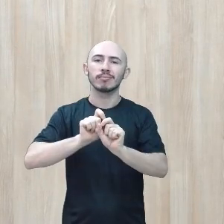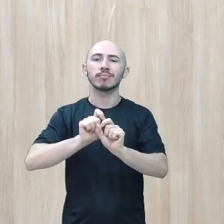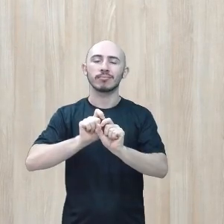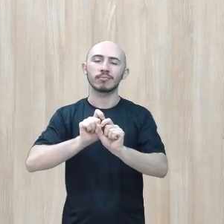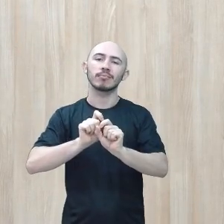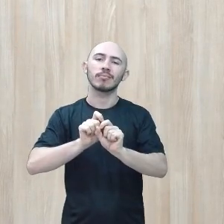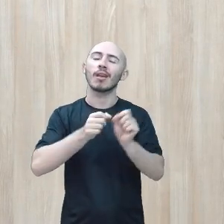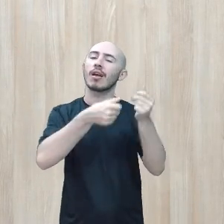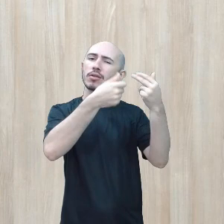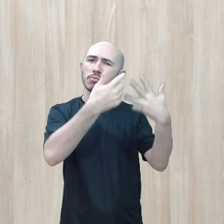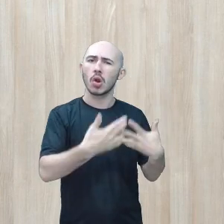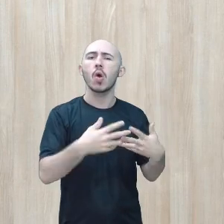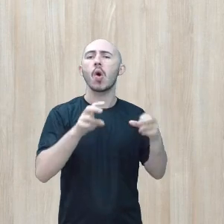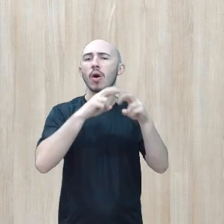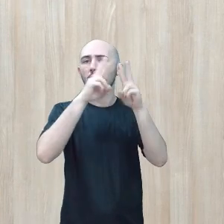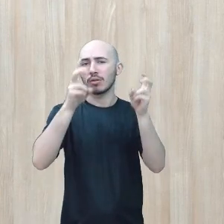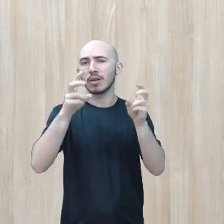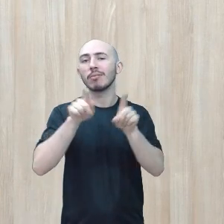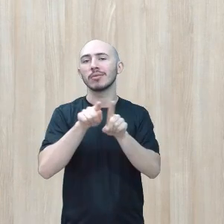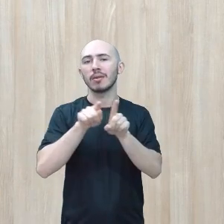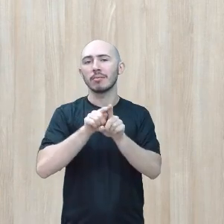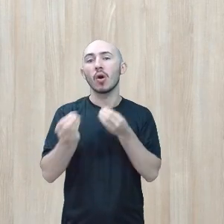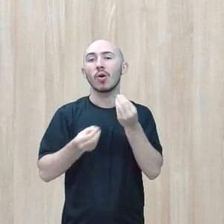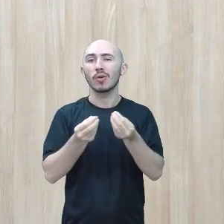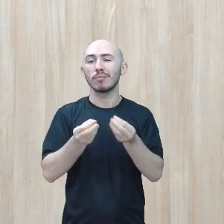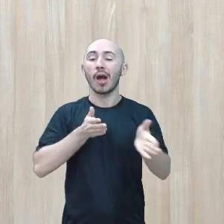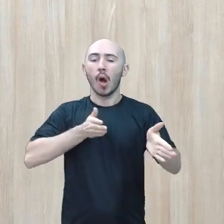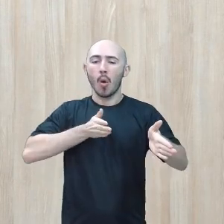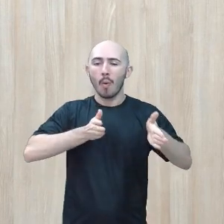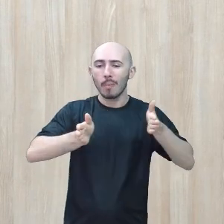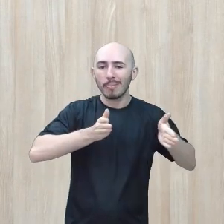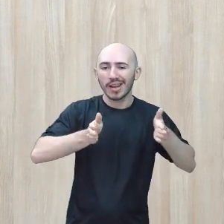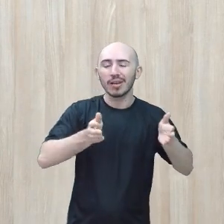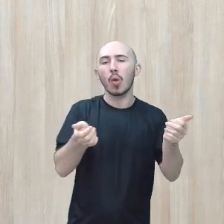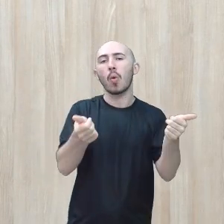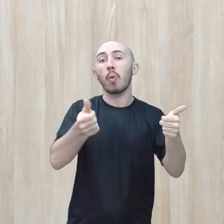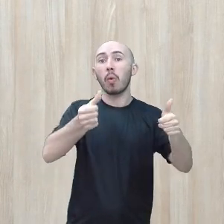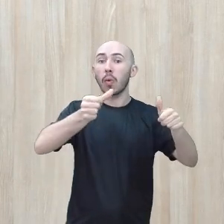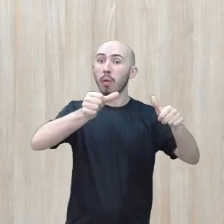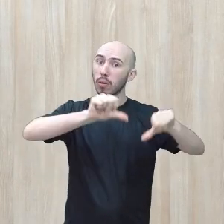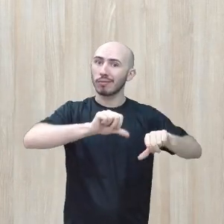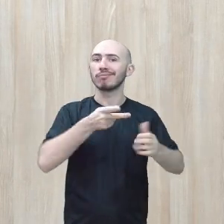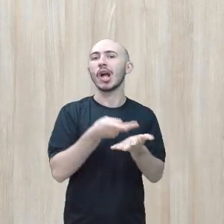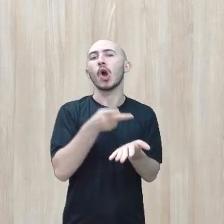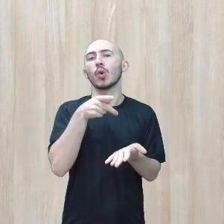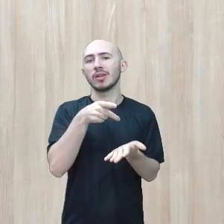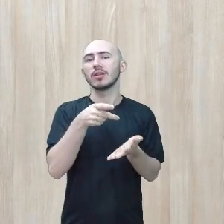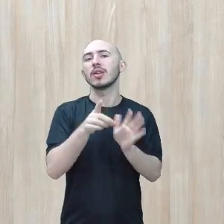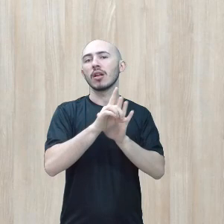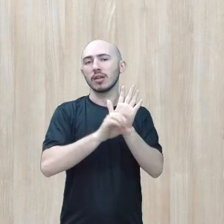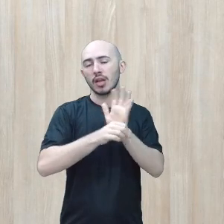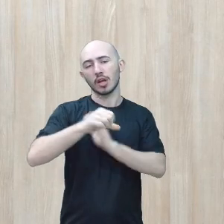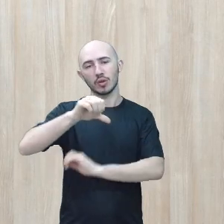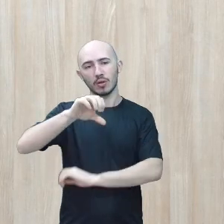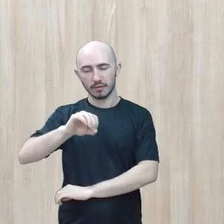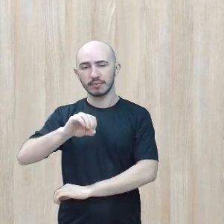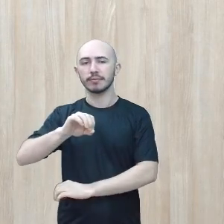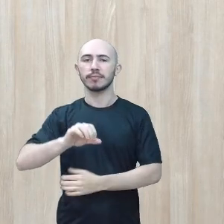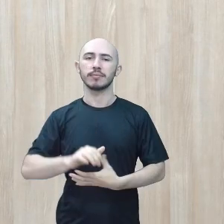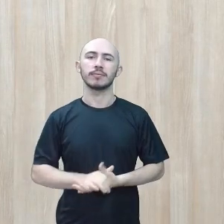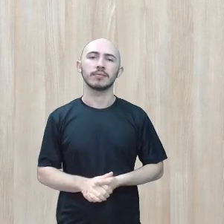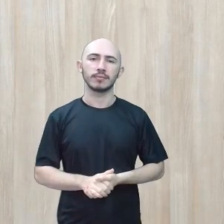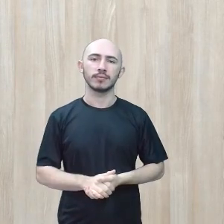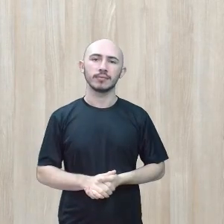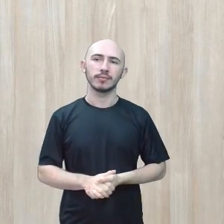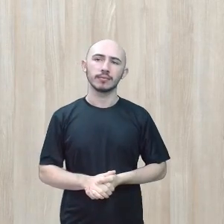eles devem ter falado da recessão que houve, né? Da crise que acontecia na década de 90.